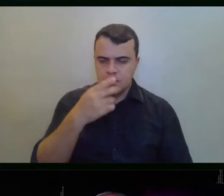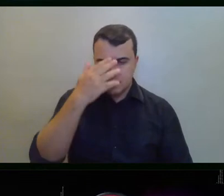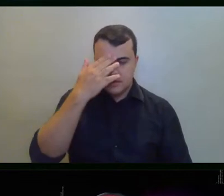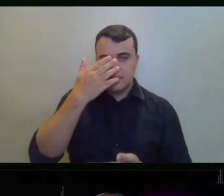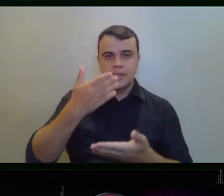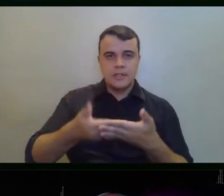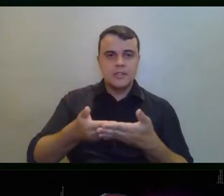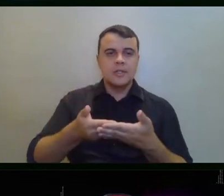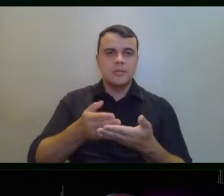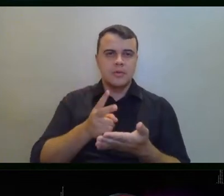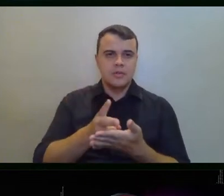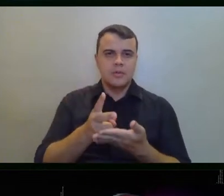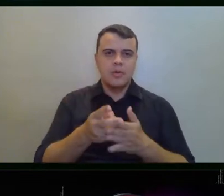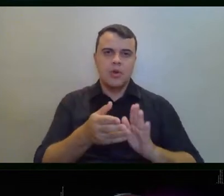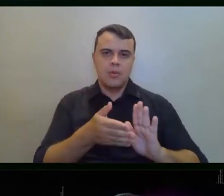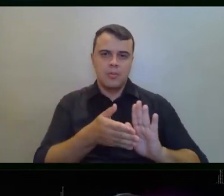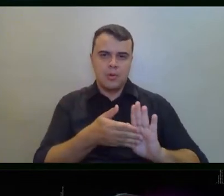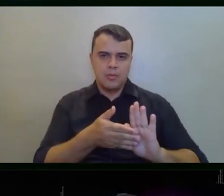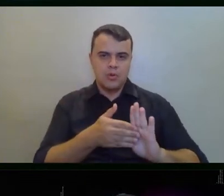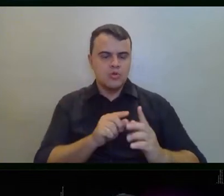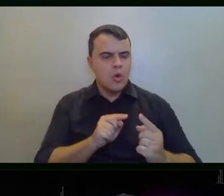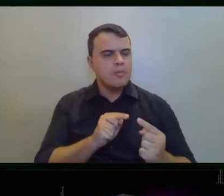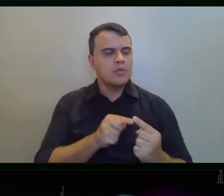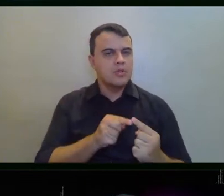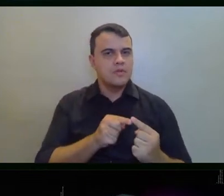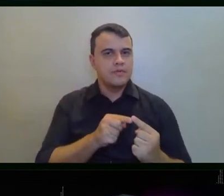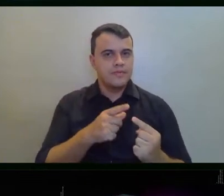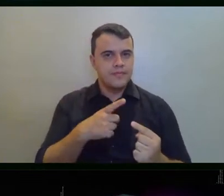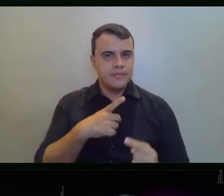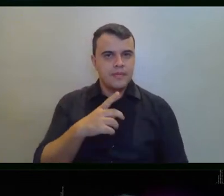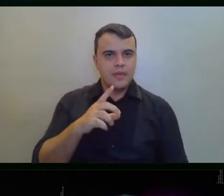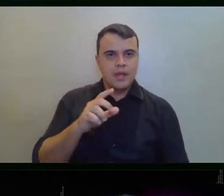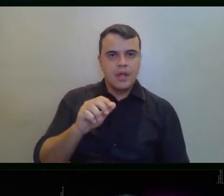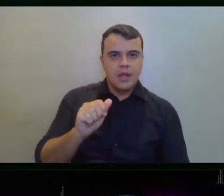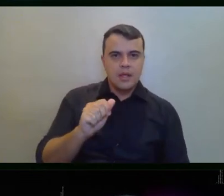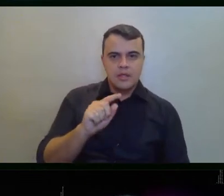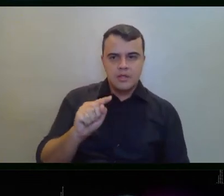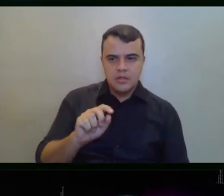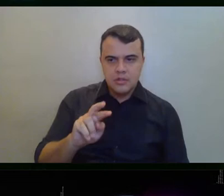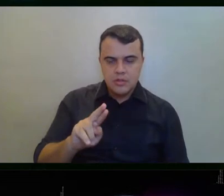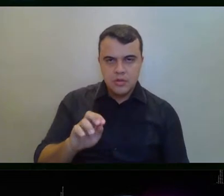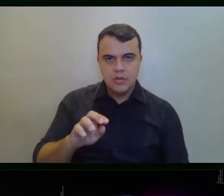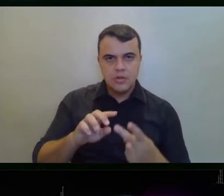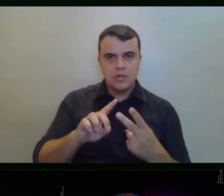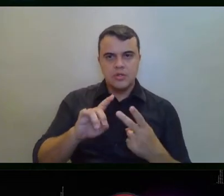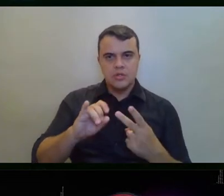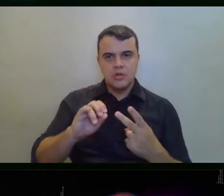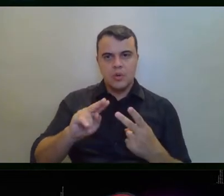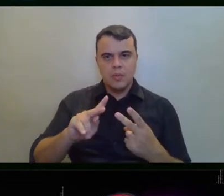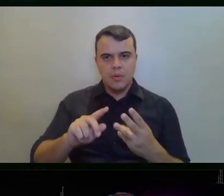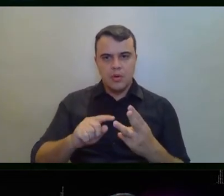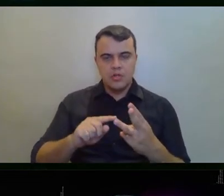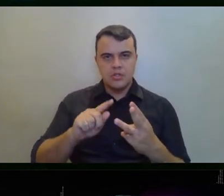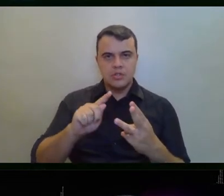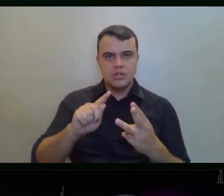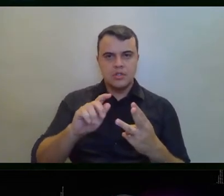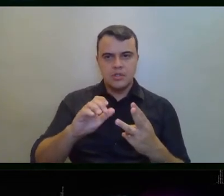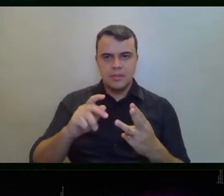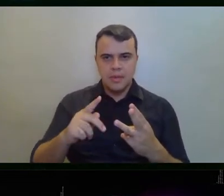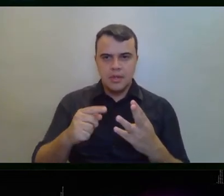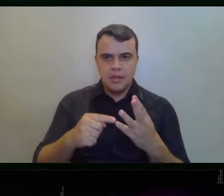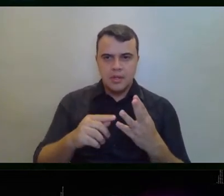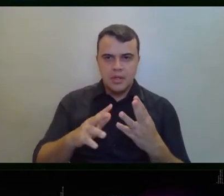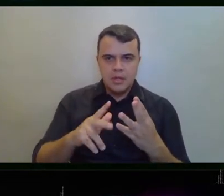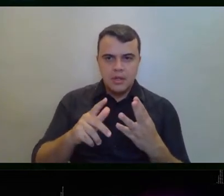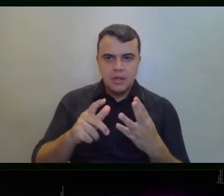muito no propósito né E vamos ter de dar eggy no de pro de receber no então assim